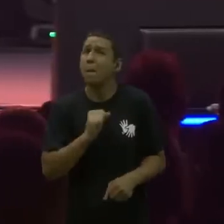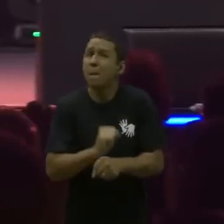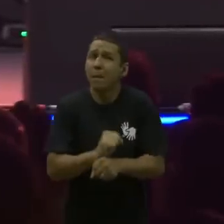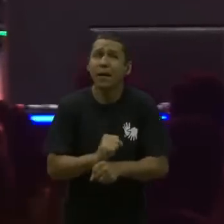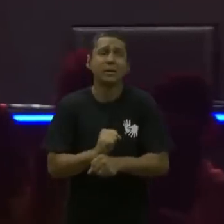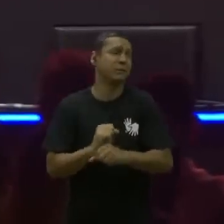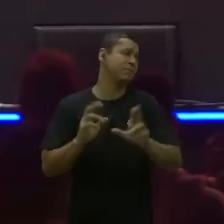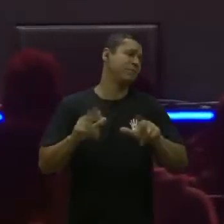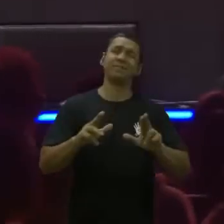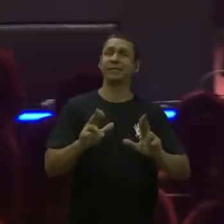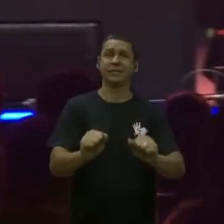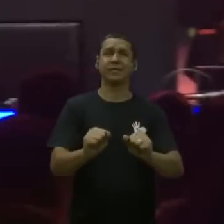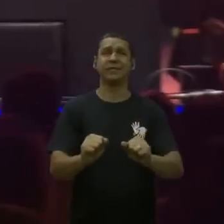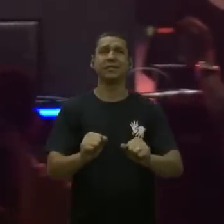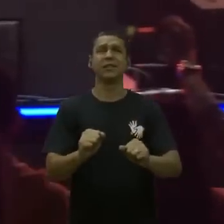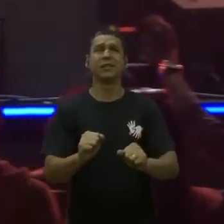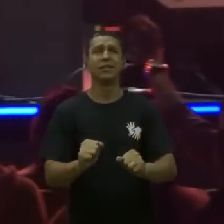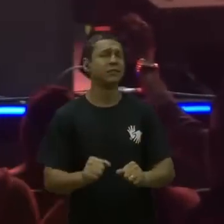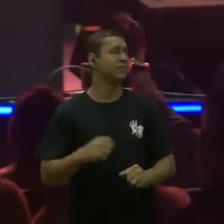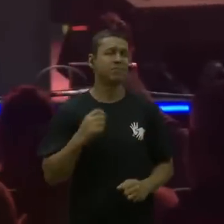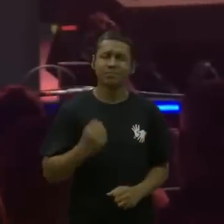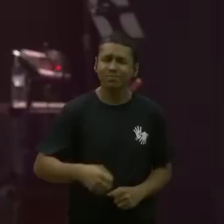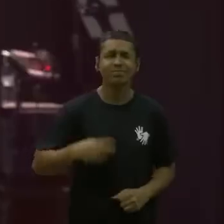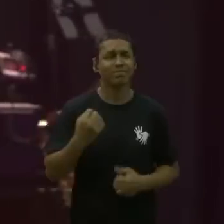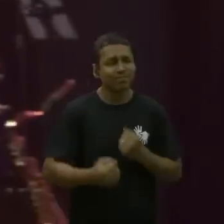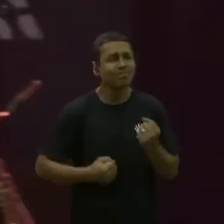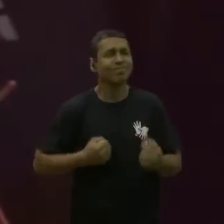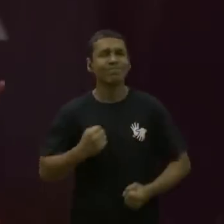vou parar, eu não vou. Eu não vou parar.